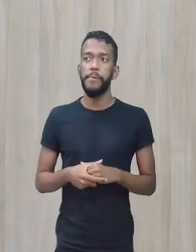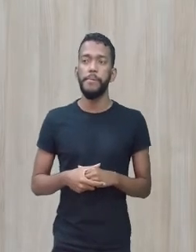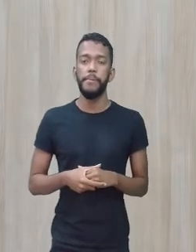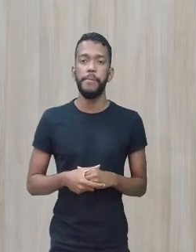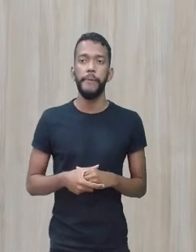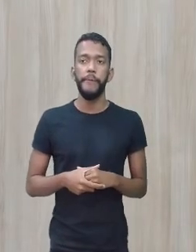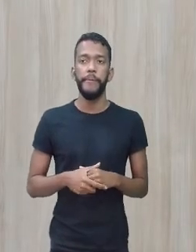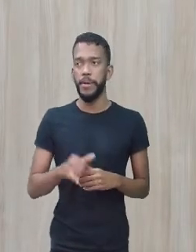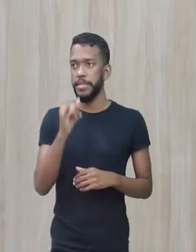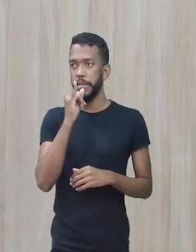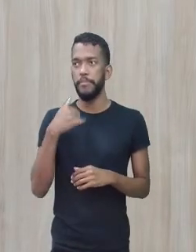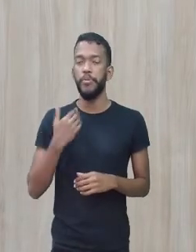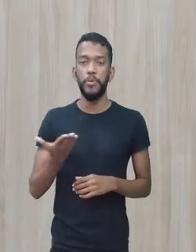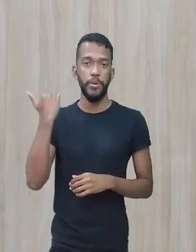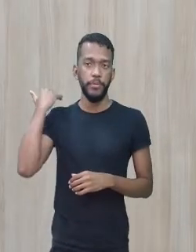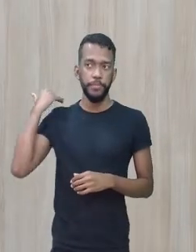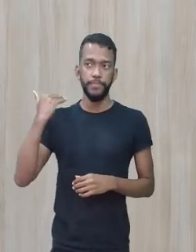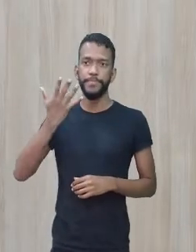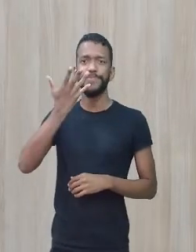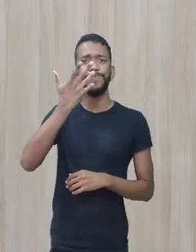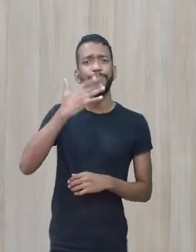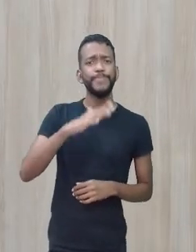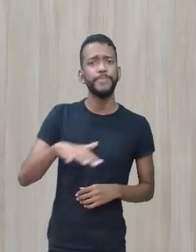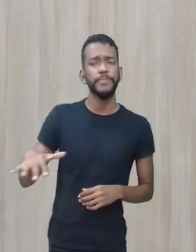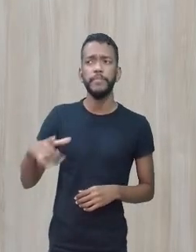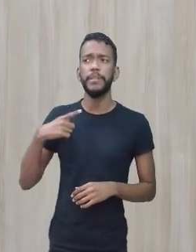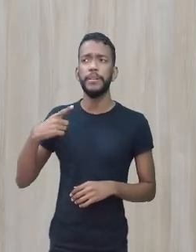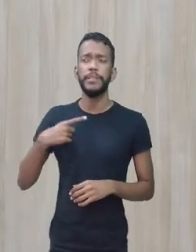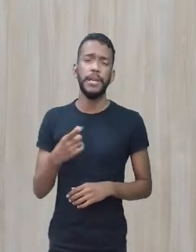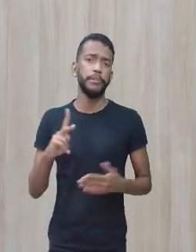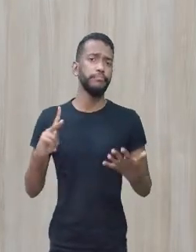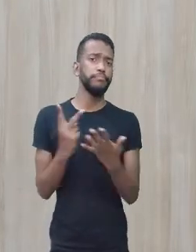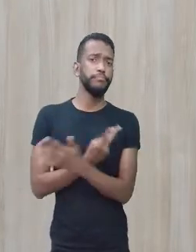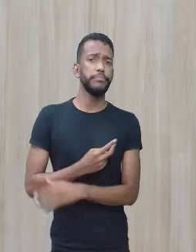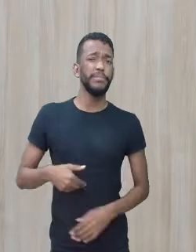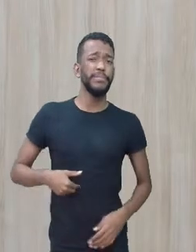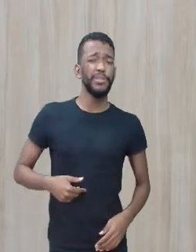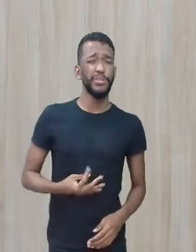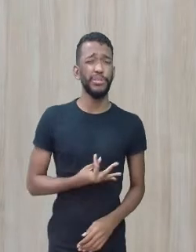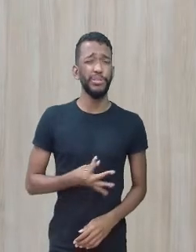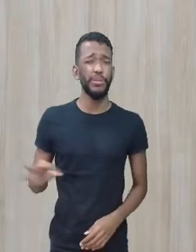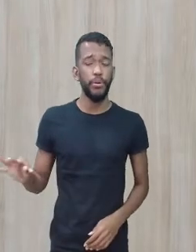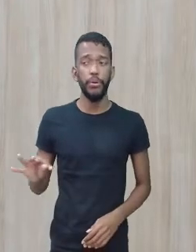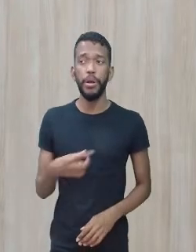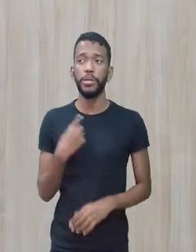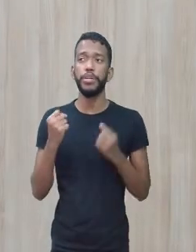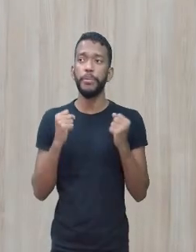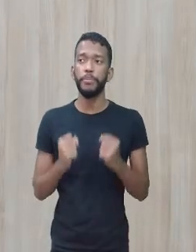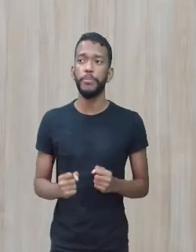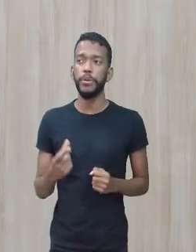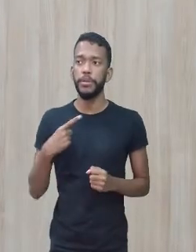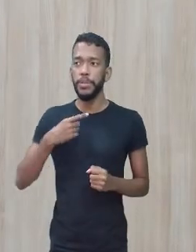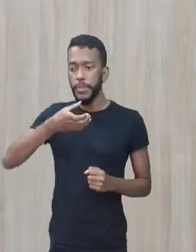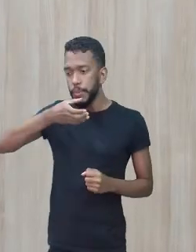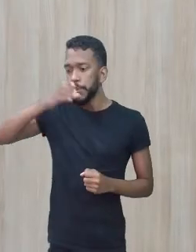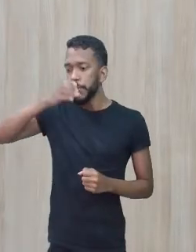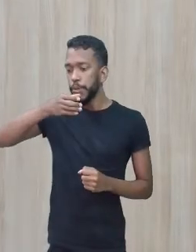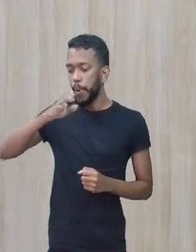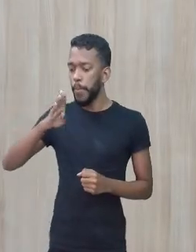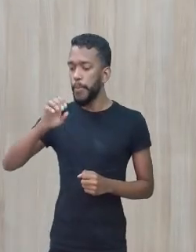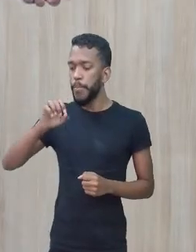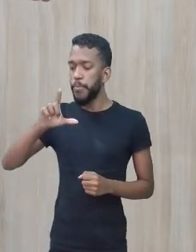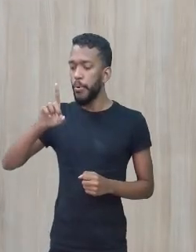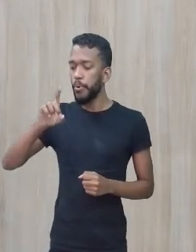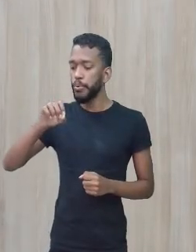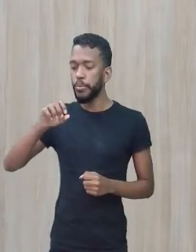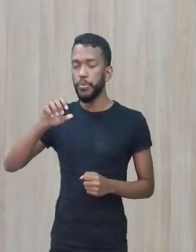Quando eu era criança, né, e a gente tinha alguma dor de barriga, minha avó recomendava que a gente fizesse e tomasse um chá de boldo, né, com folha